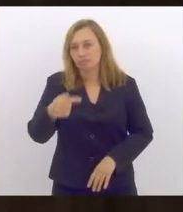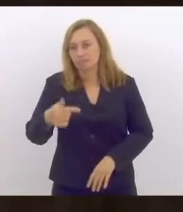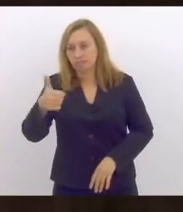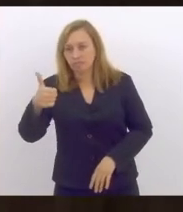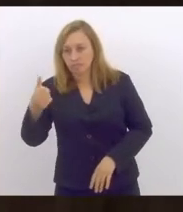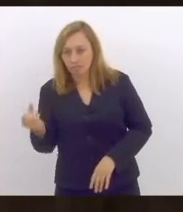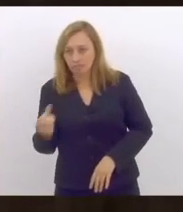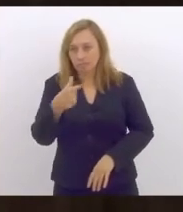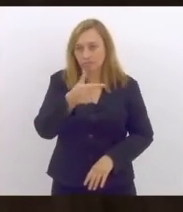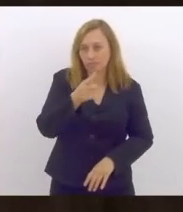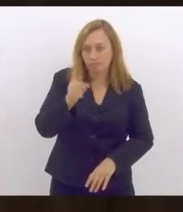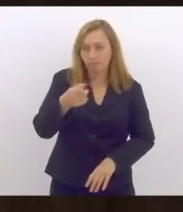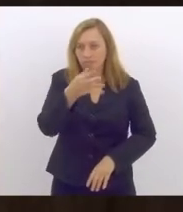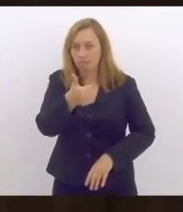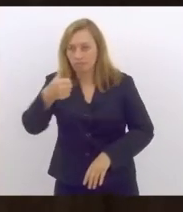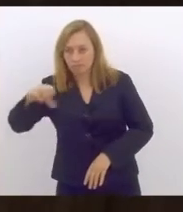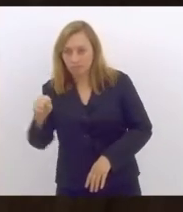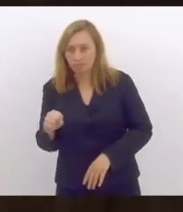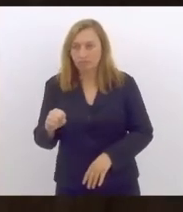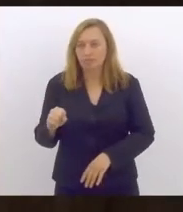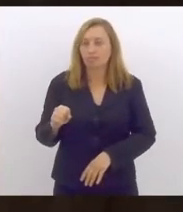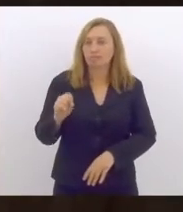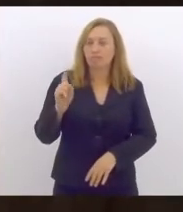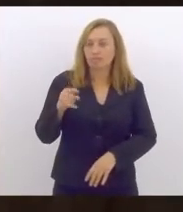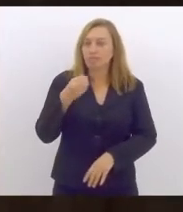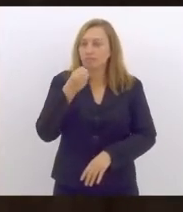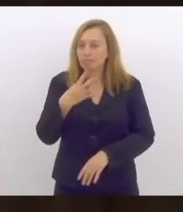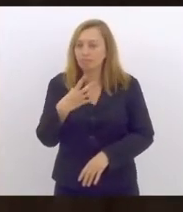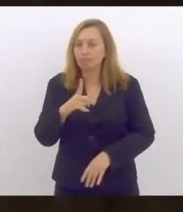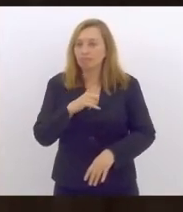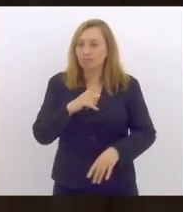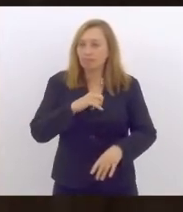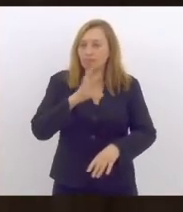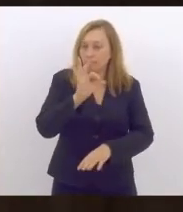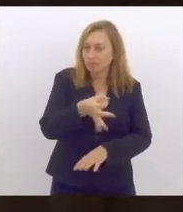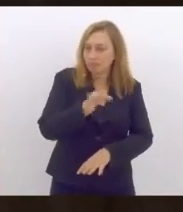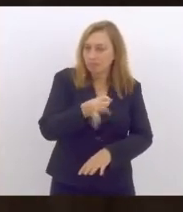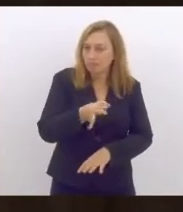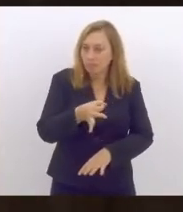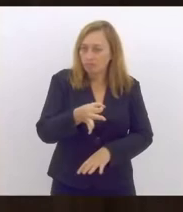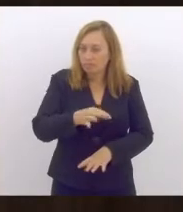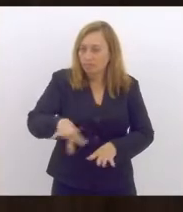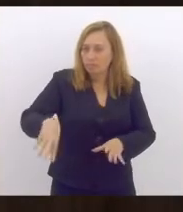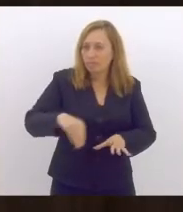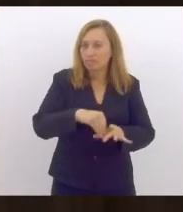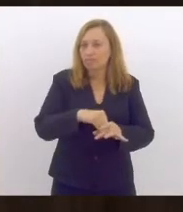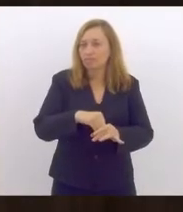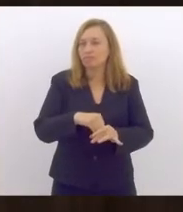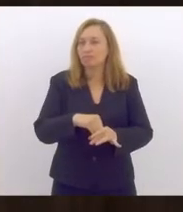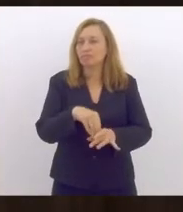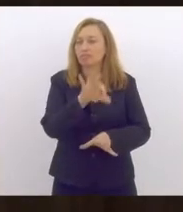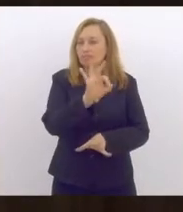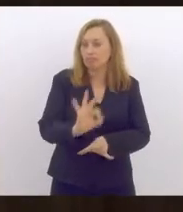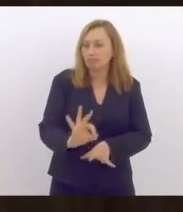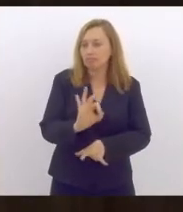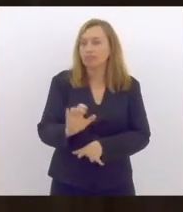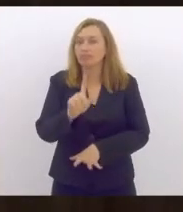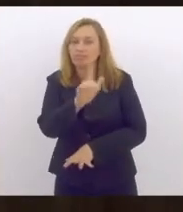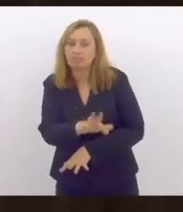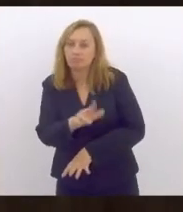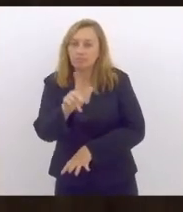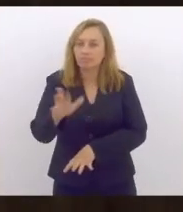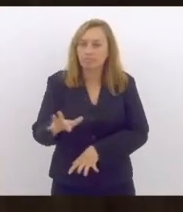8.266/2018 é oportuna e tem o condão de garantir que sejam aplicados percentuais diferentes